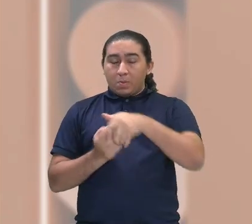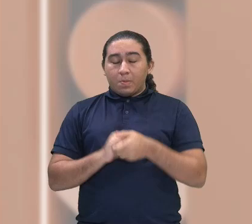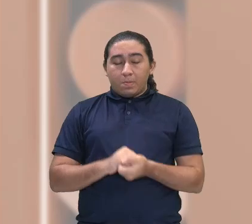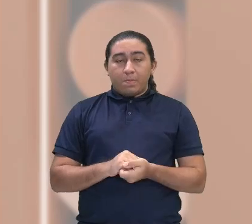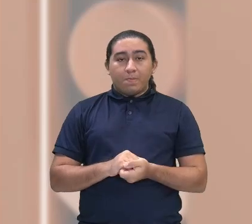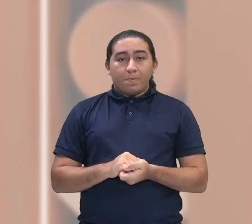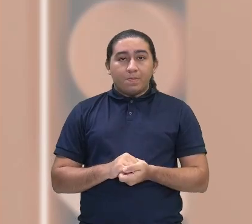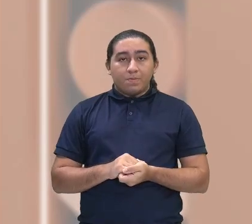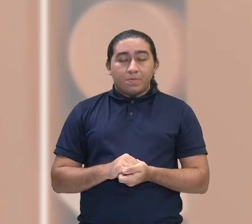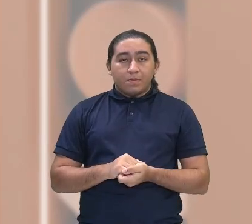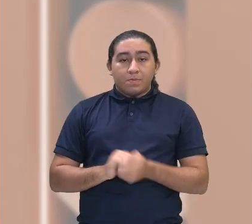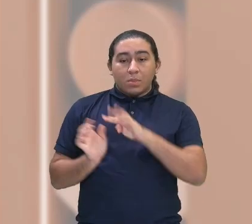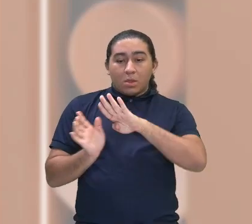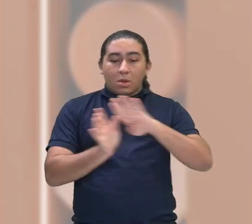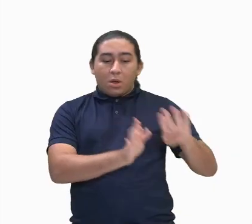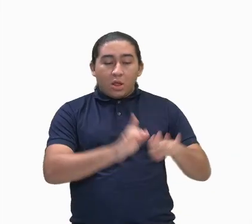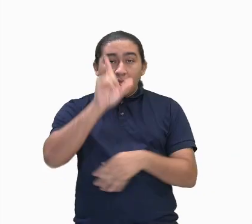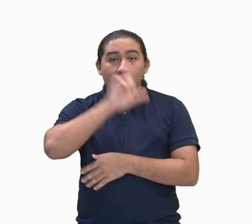retórica, o que nós vamos ter?